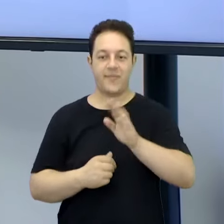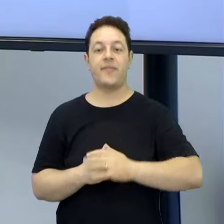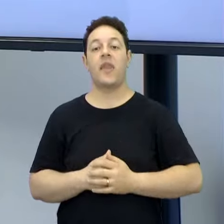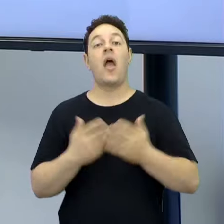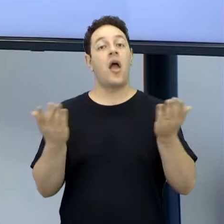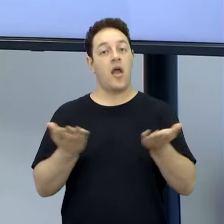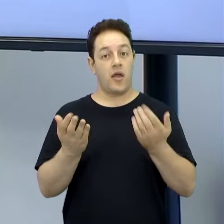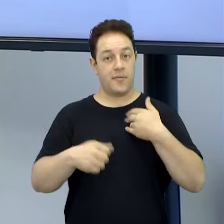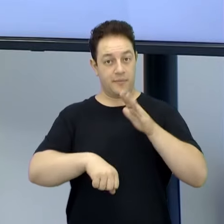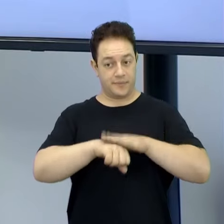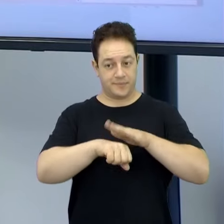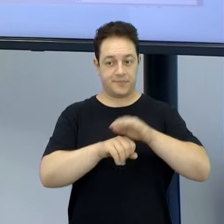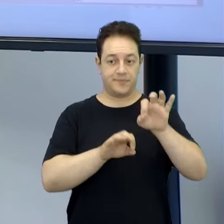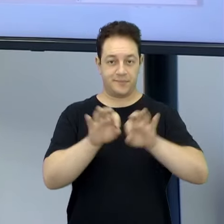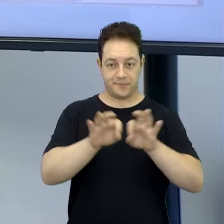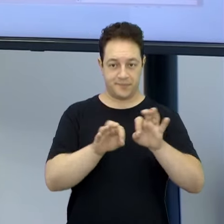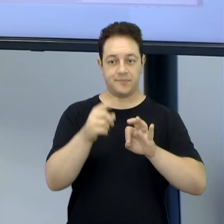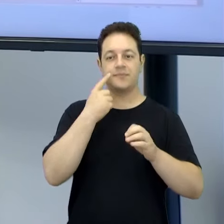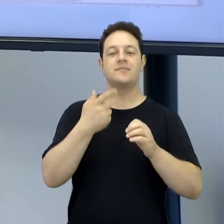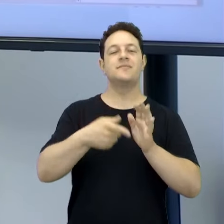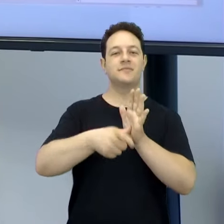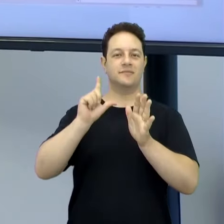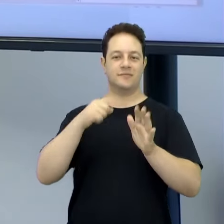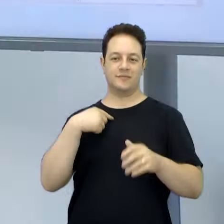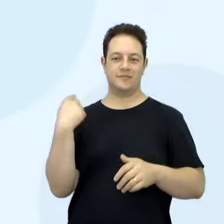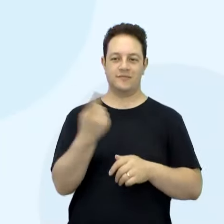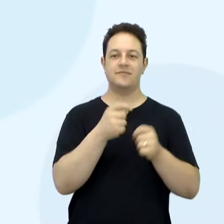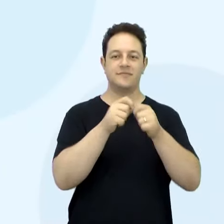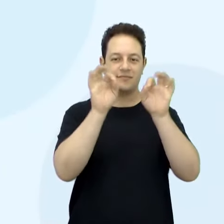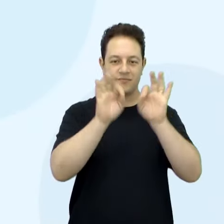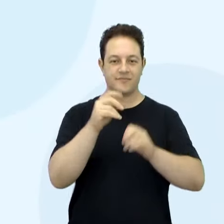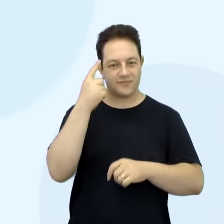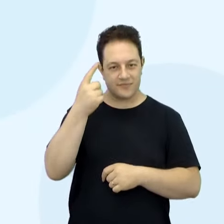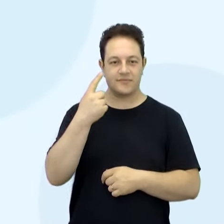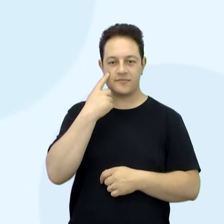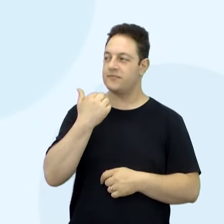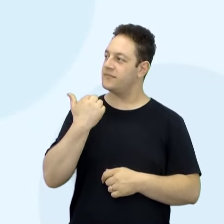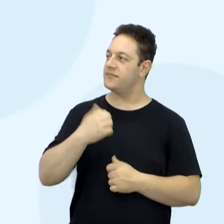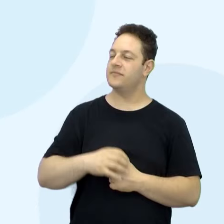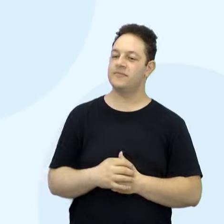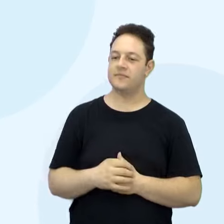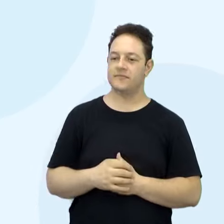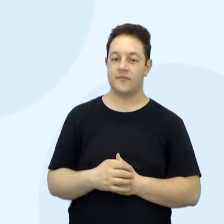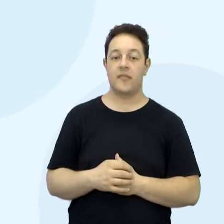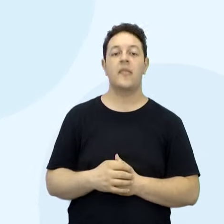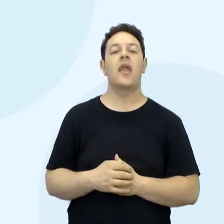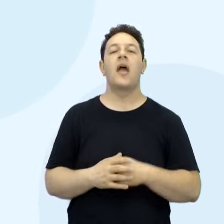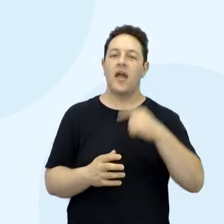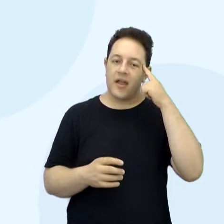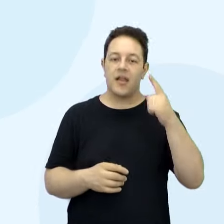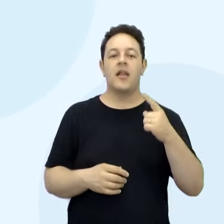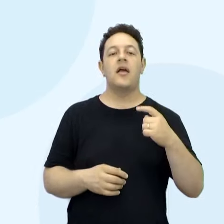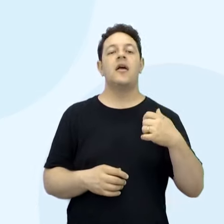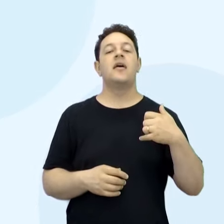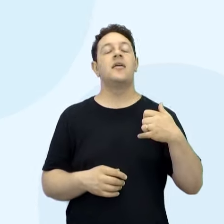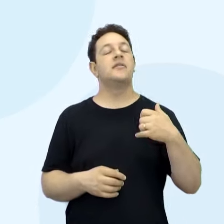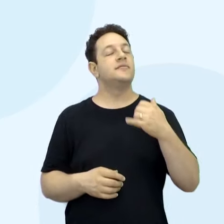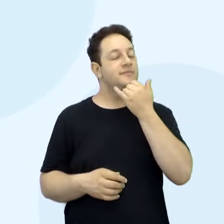fazer um agora com vocês. Então, a gente construiu aí, pedi para vocês trazerem para hoje, né? De 0 a 10